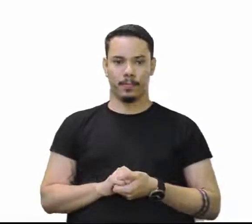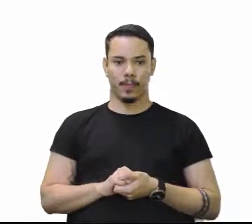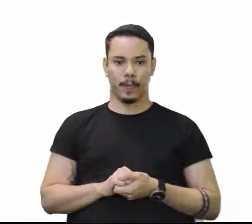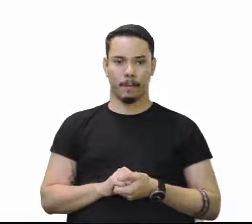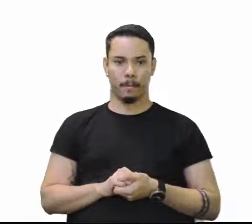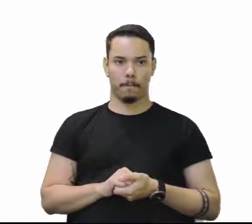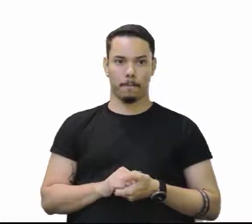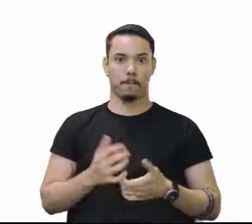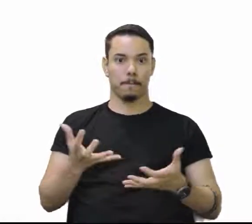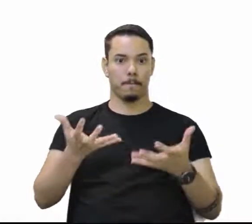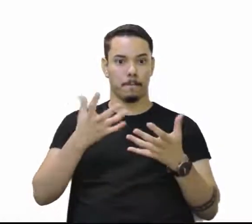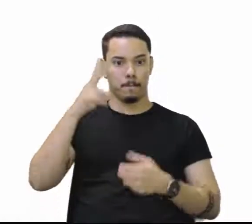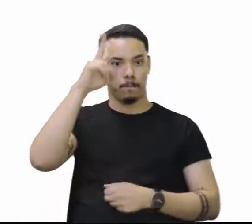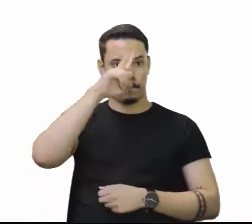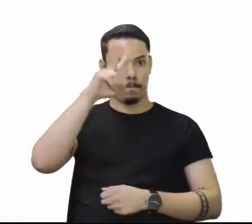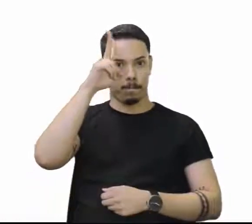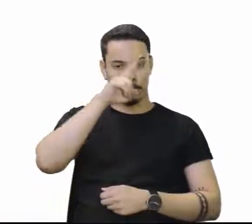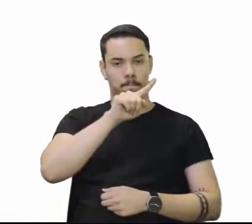Eu quero lembrar vocês